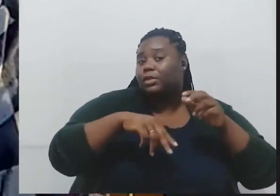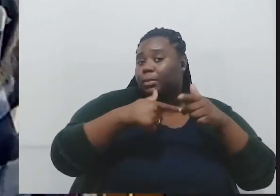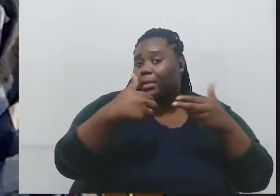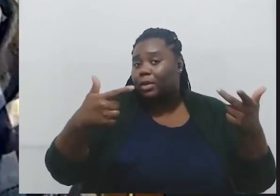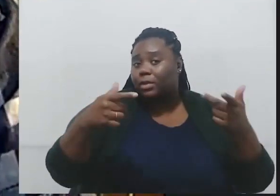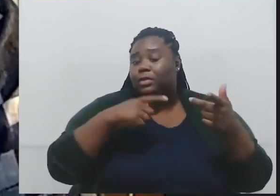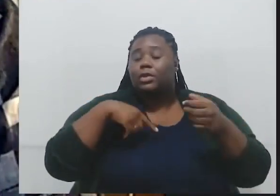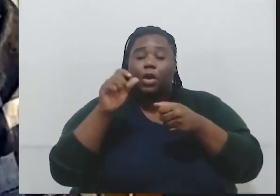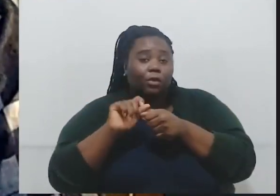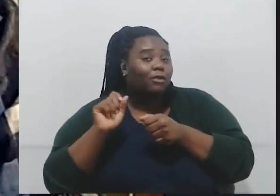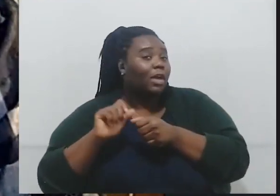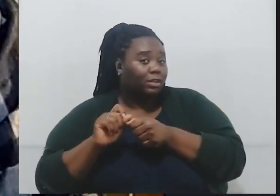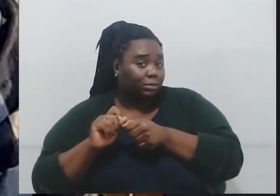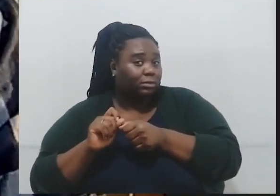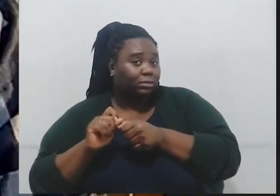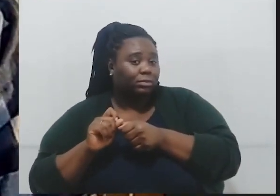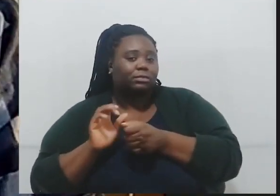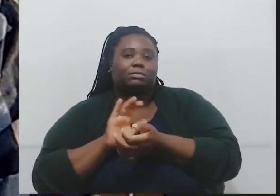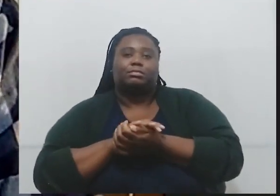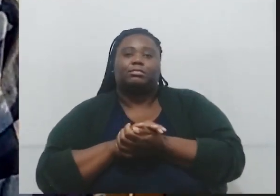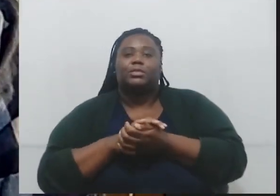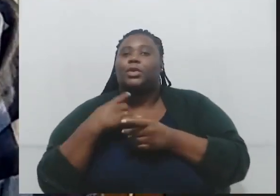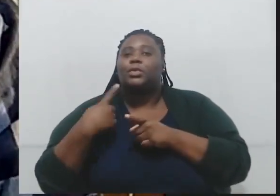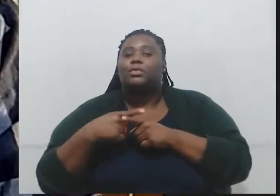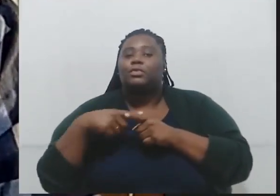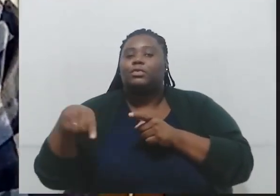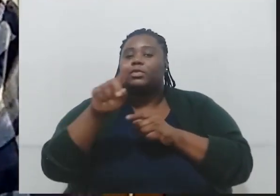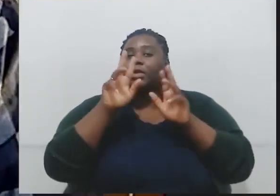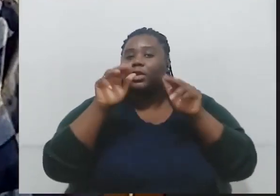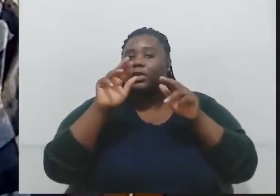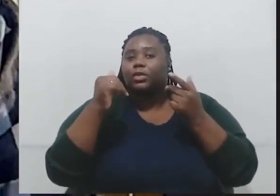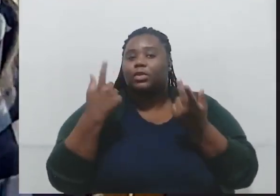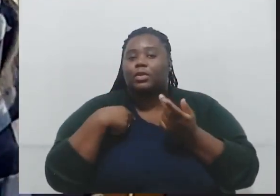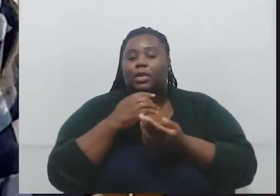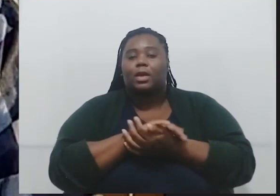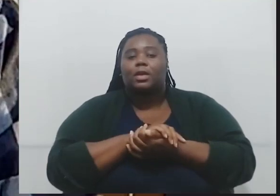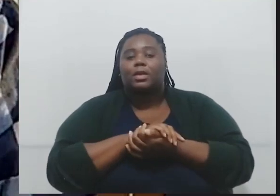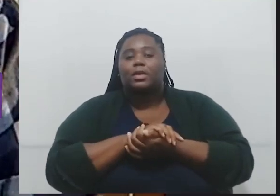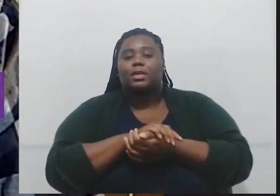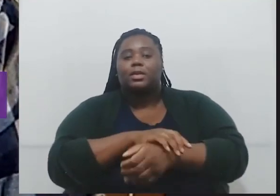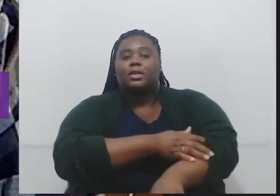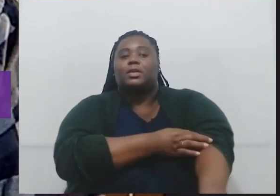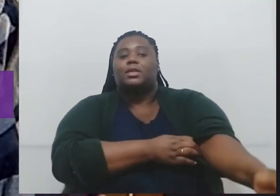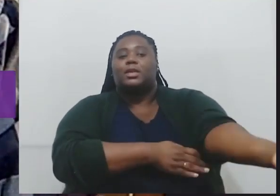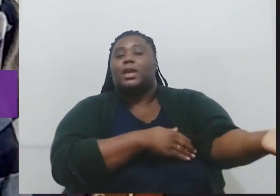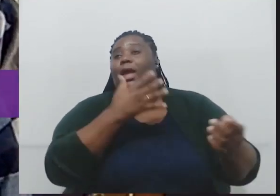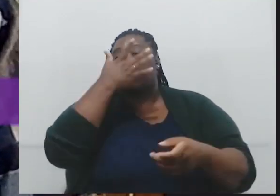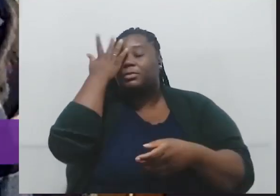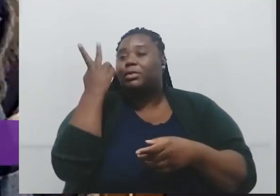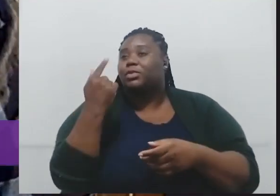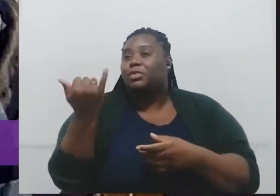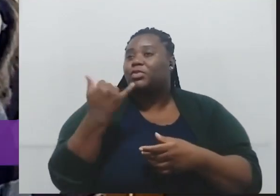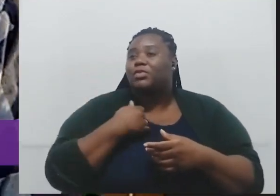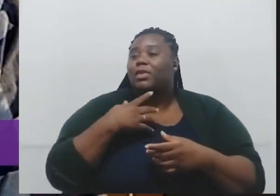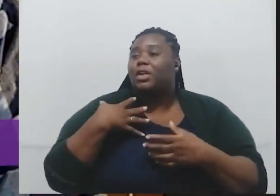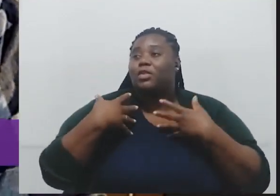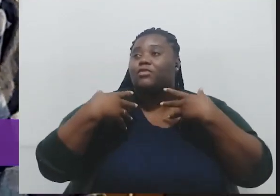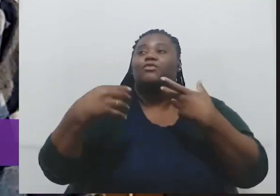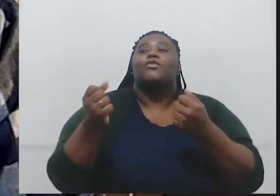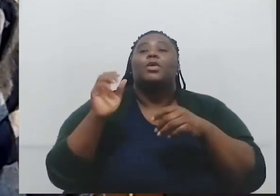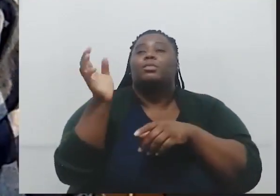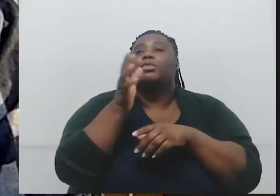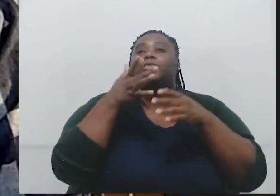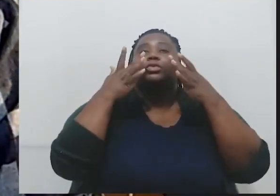nunca ouviu falar de alguém... Ninguém fala assim, vamos assistir uma peça de teatro hétero, né? Não tem isso. Mas as pessoas dizem assim, não, é uma peça gay. Você